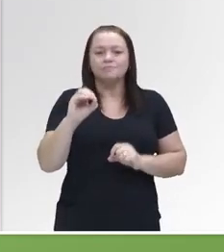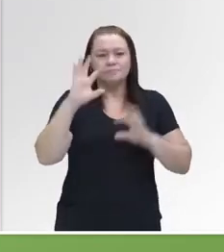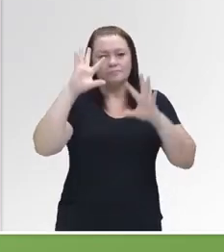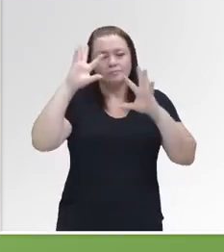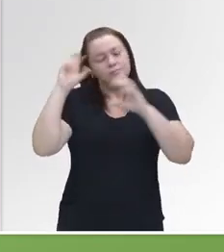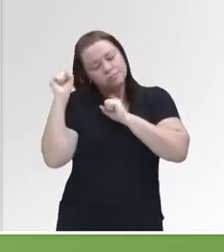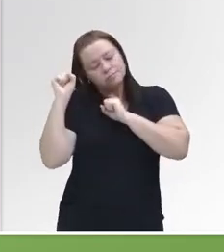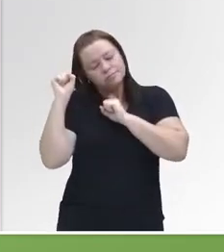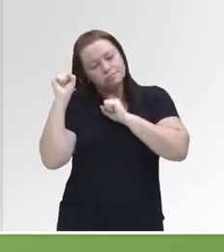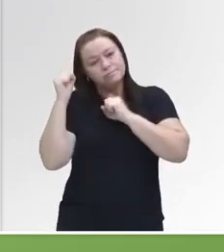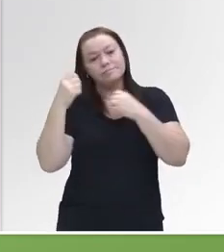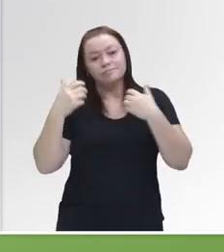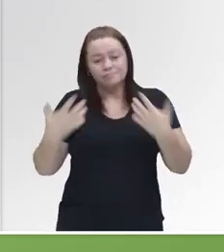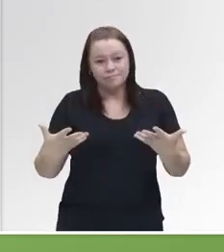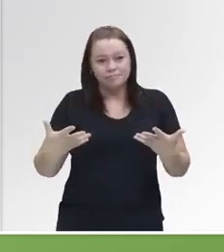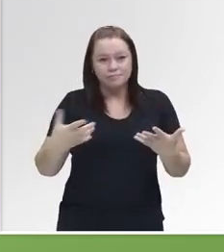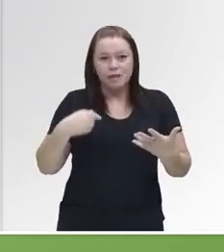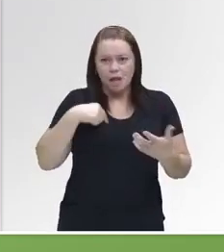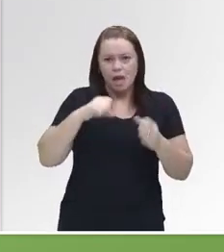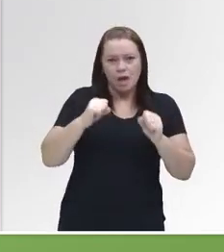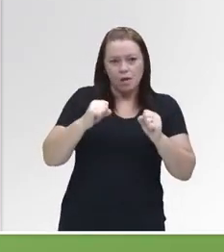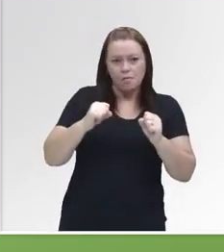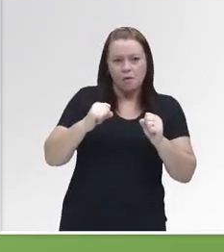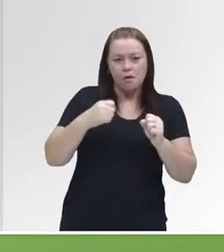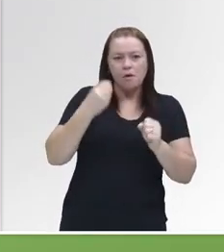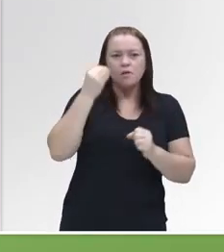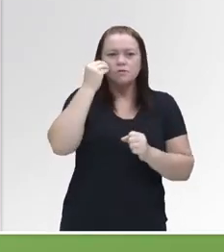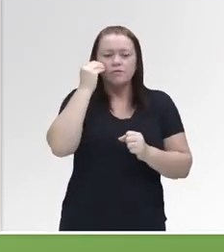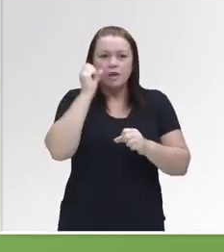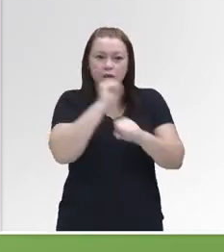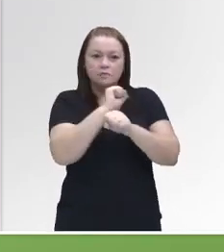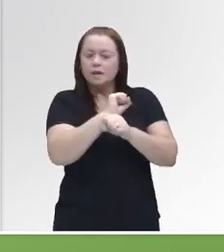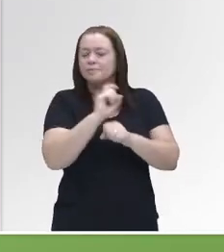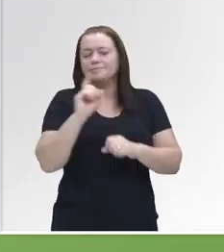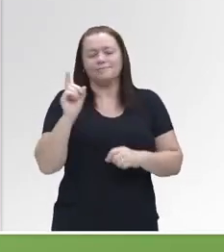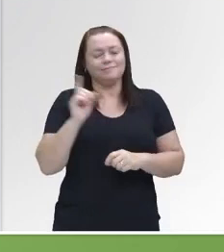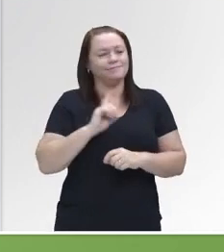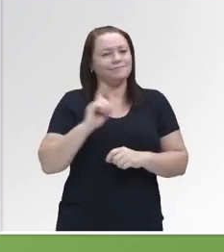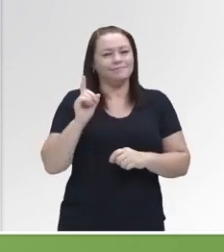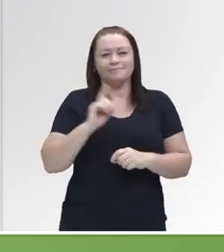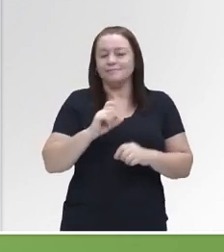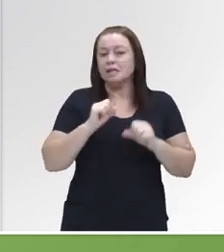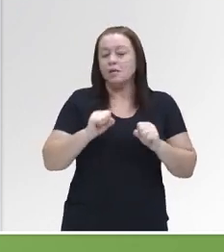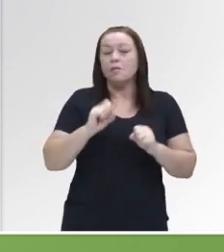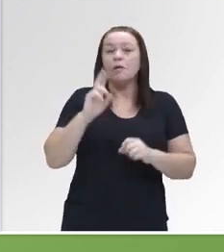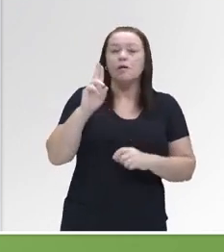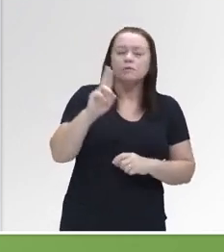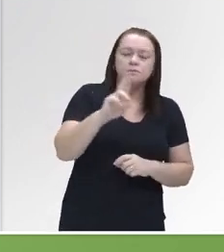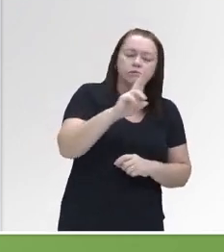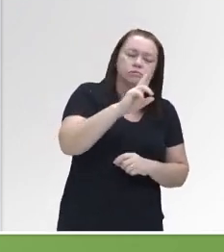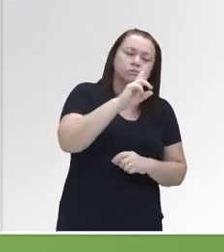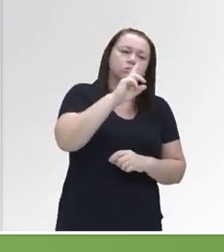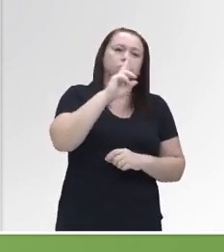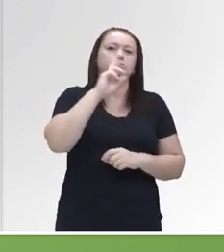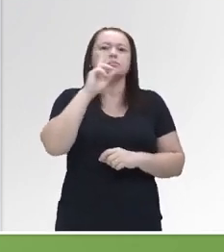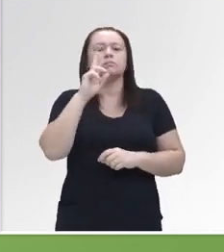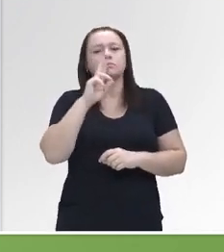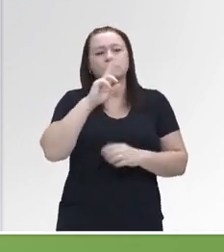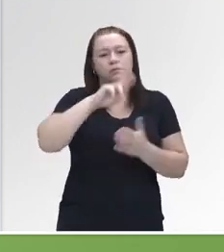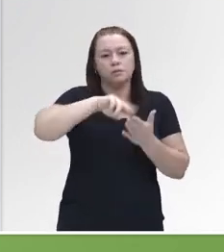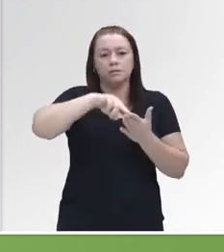desmaio, professora, eu posso prever? Não, ele às vezes é acidental, às vezes é uma tontura, uma situação da qual eu